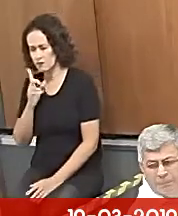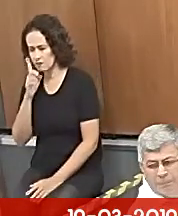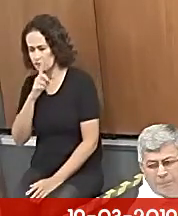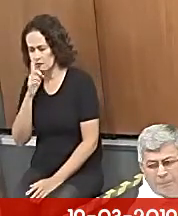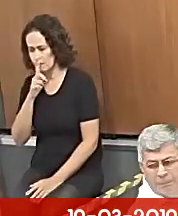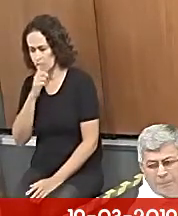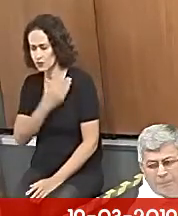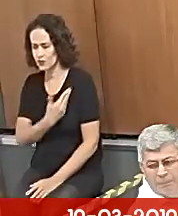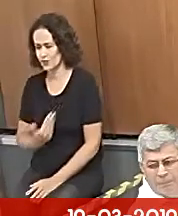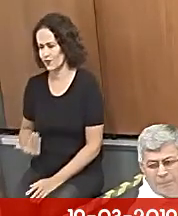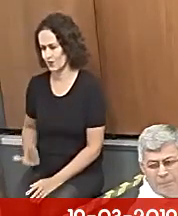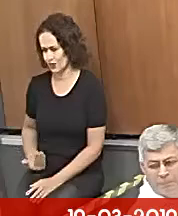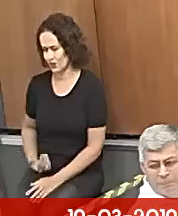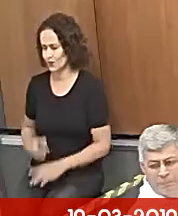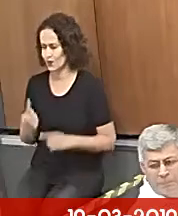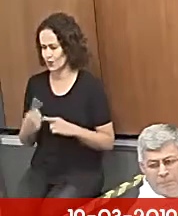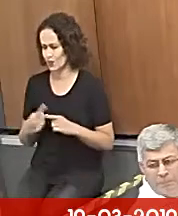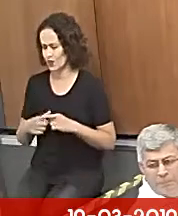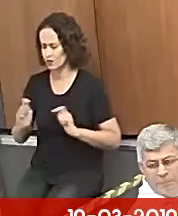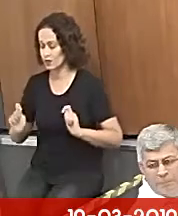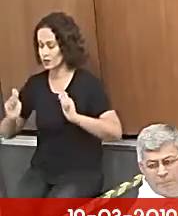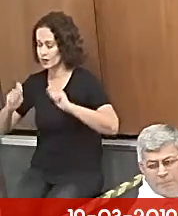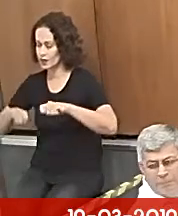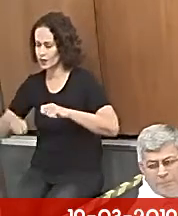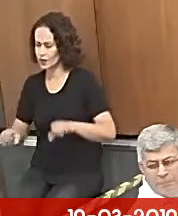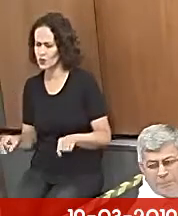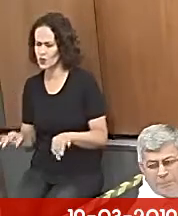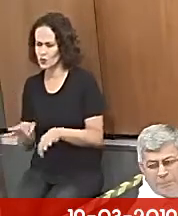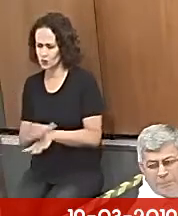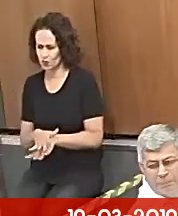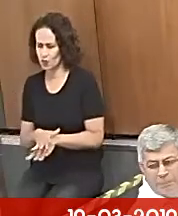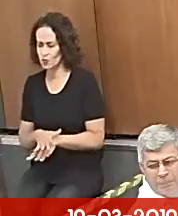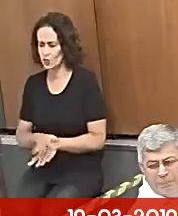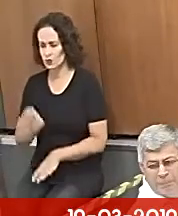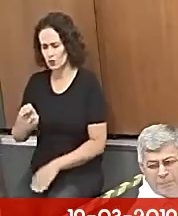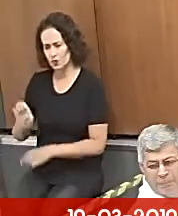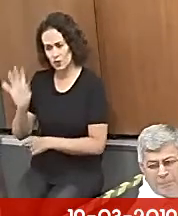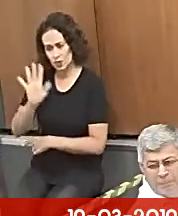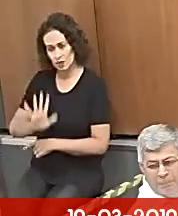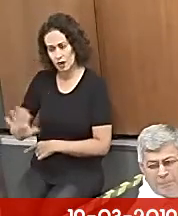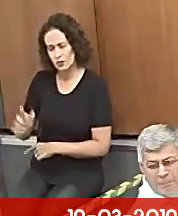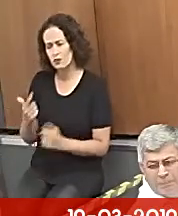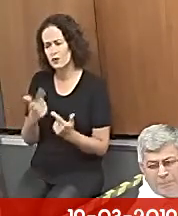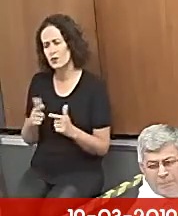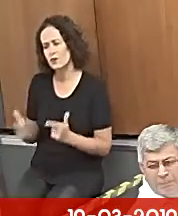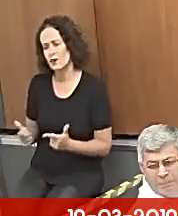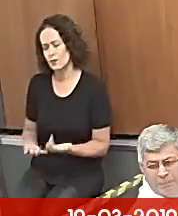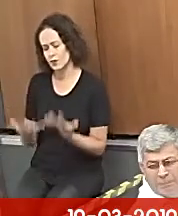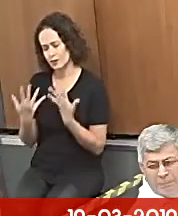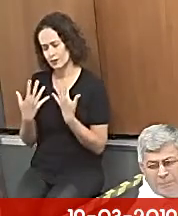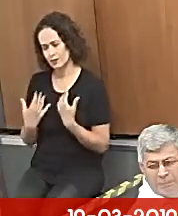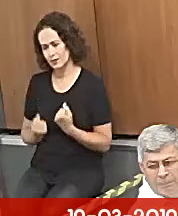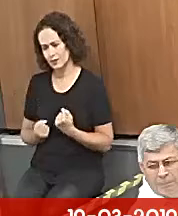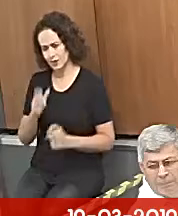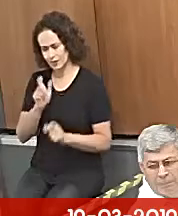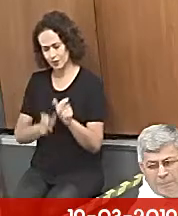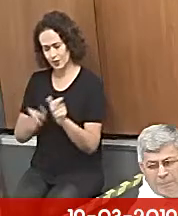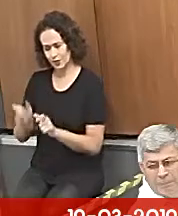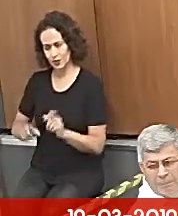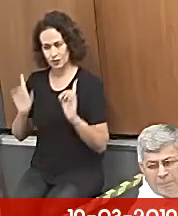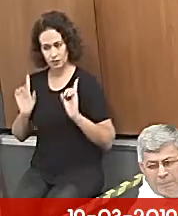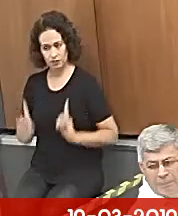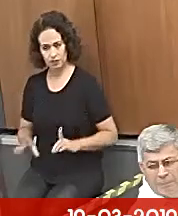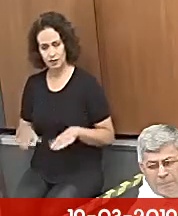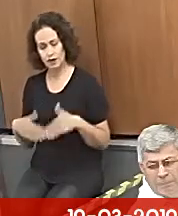existe capacidade instalada no estado para atender a pessoa com deficiência então as organizações se organizam entre